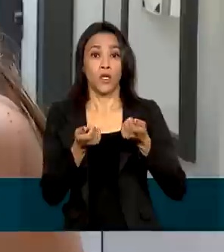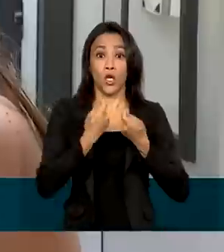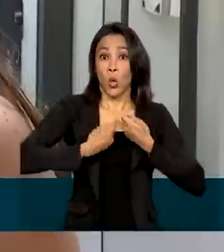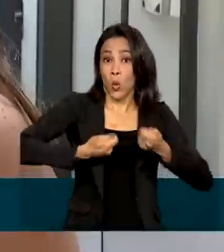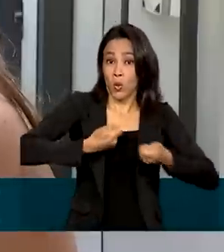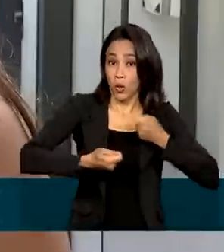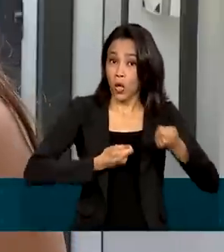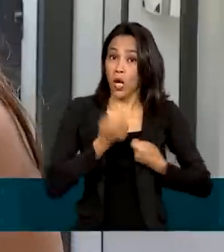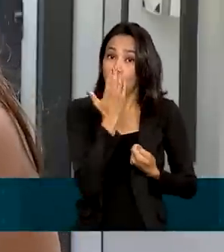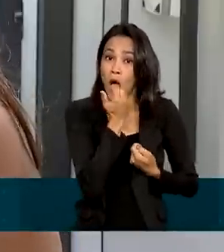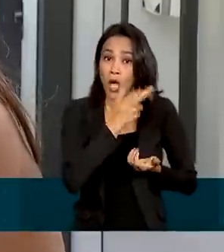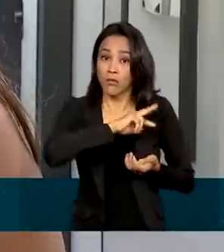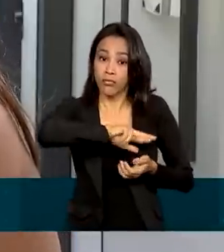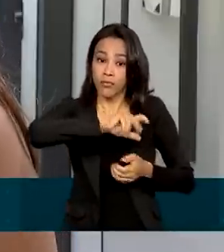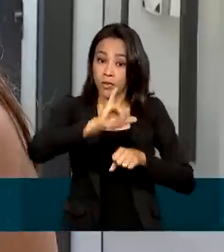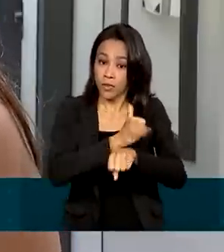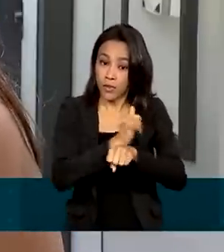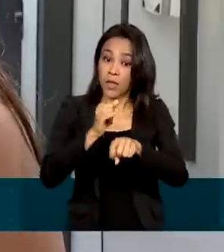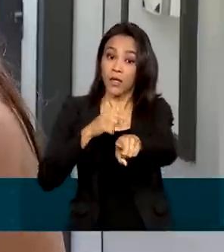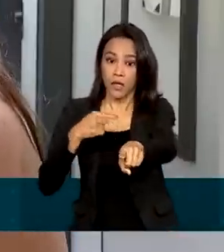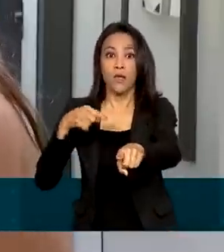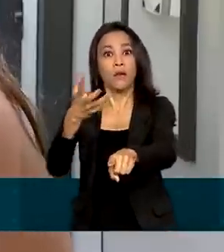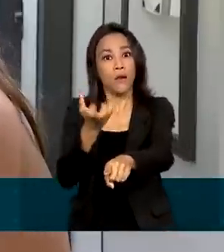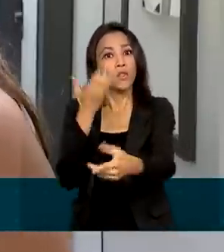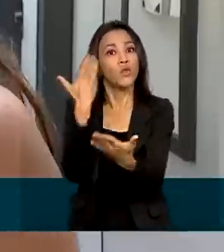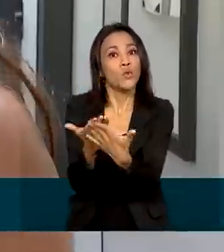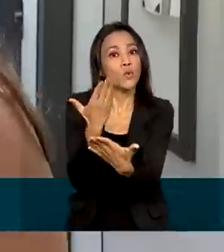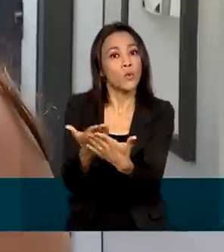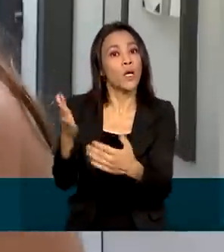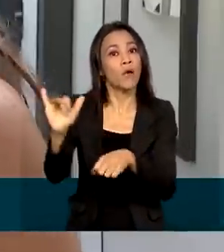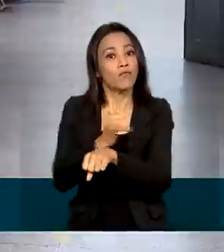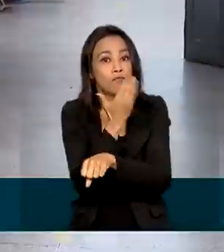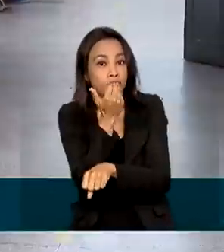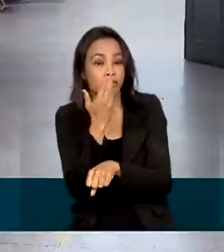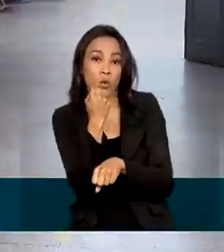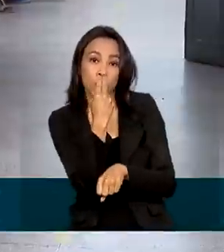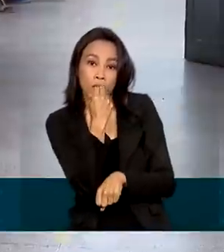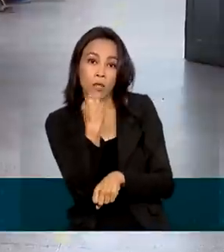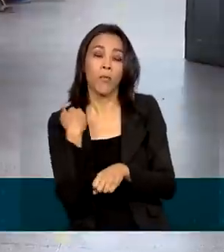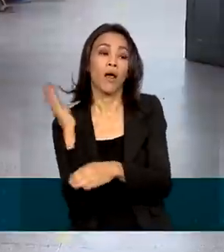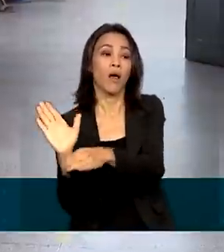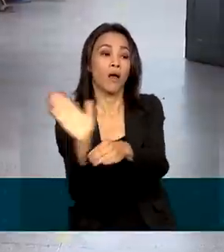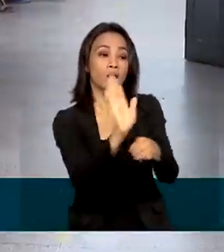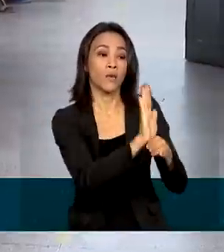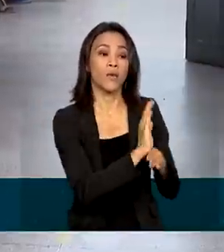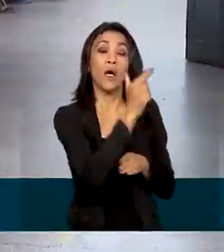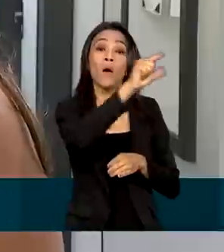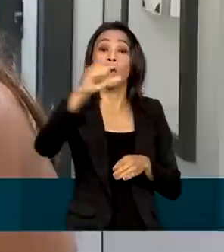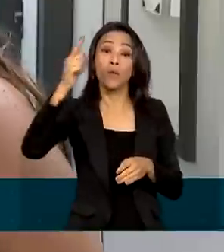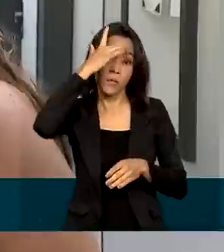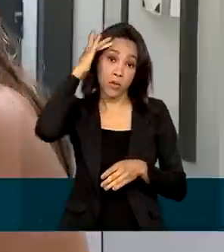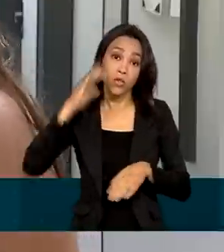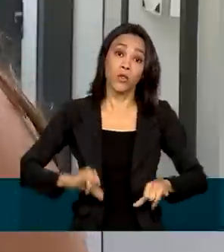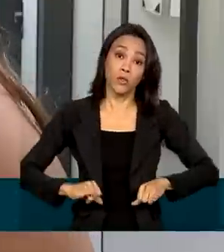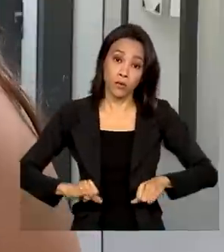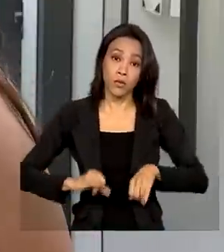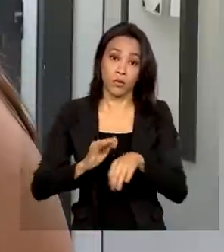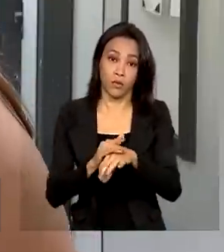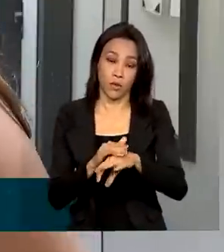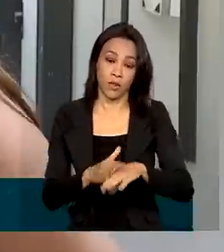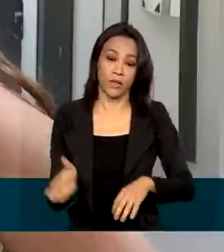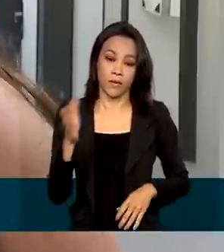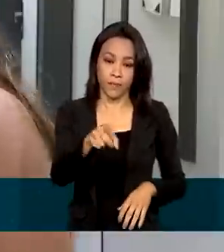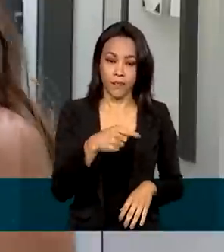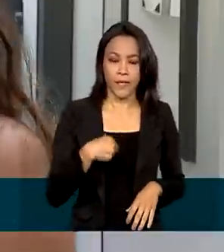alimentação. E decidiu estudar nutrição para ajudar outras pessoas que também sofrem com a doença. Sabendo pesar o que